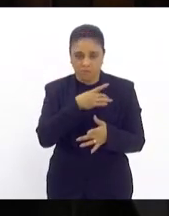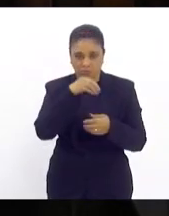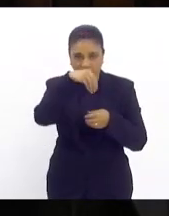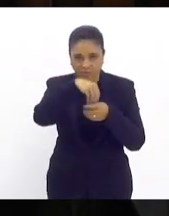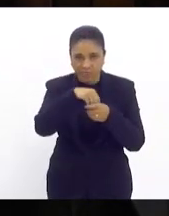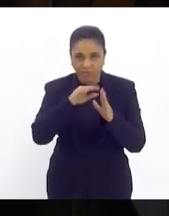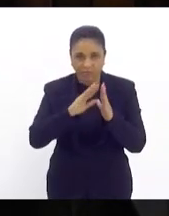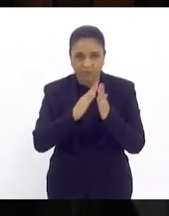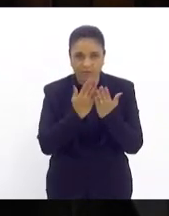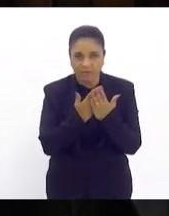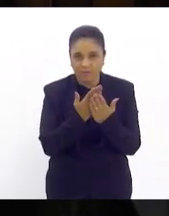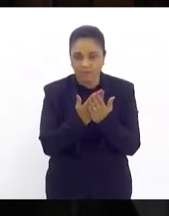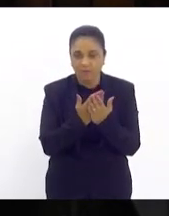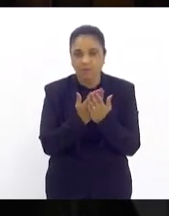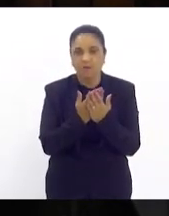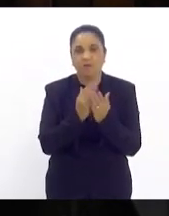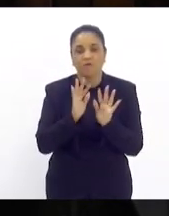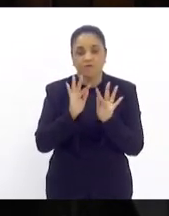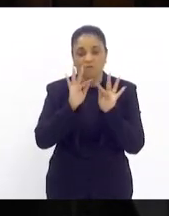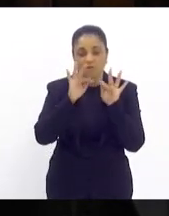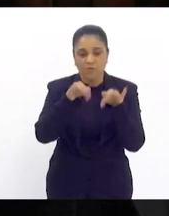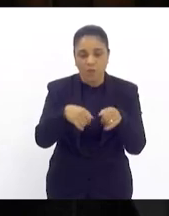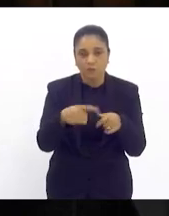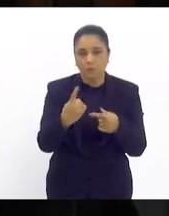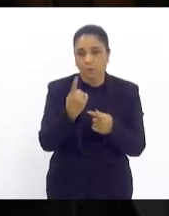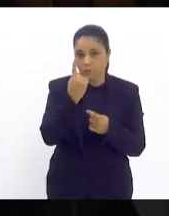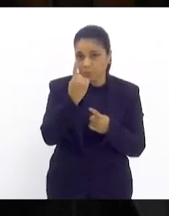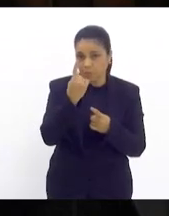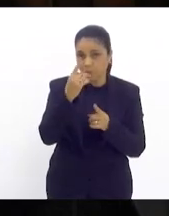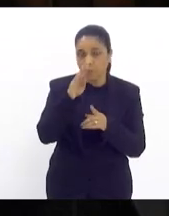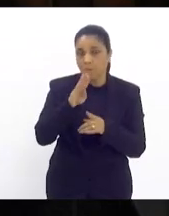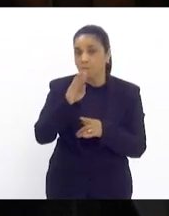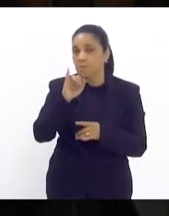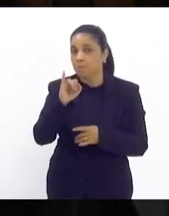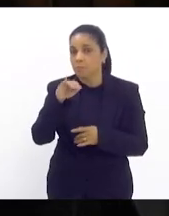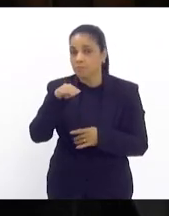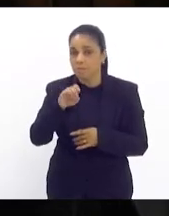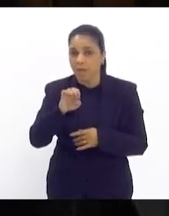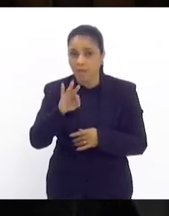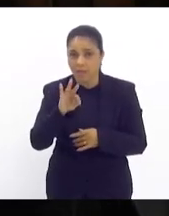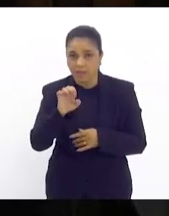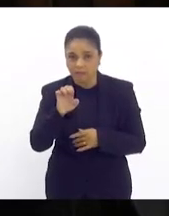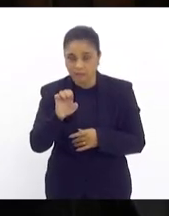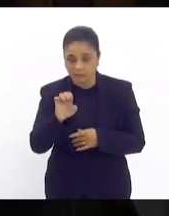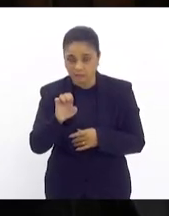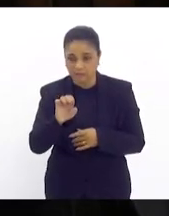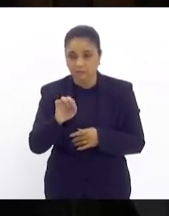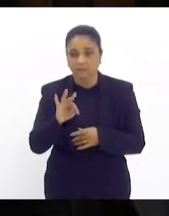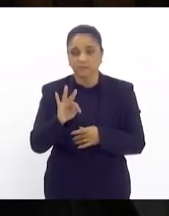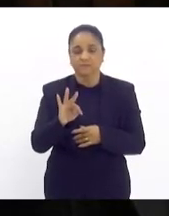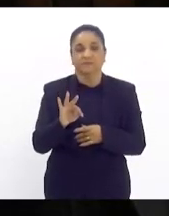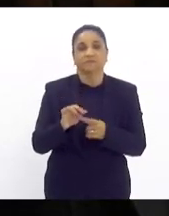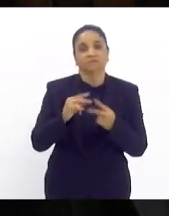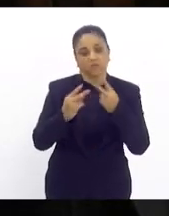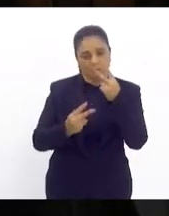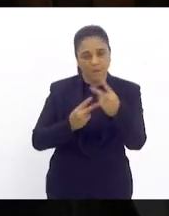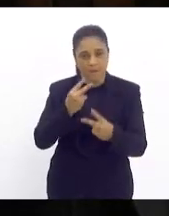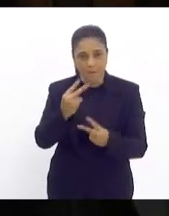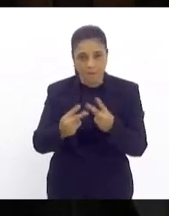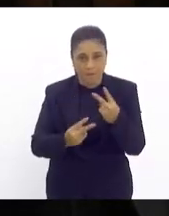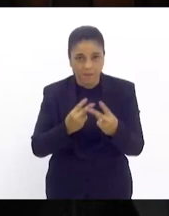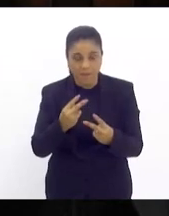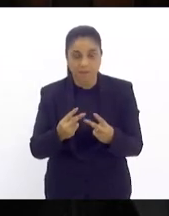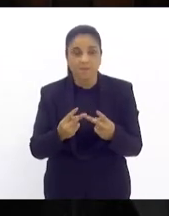ao final do primeiro bimestre escolar e os problemas nas escolas estaduais do Rio de